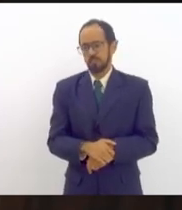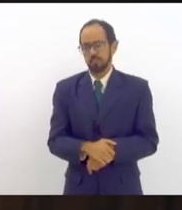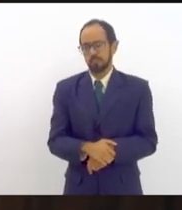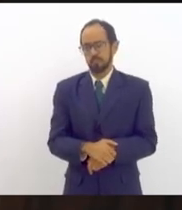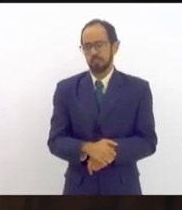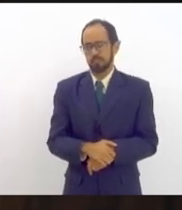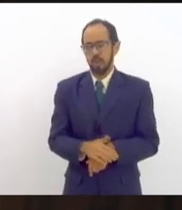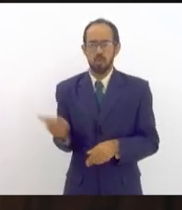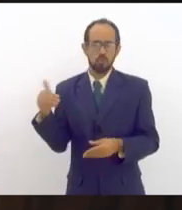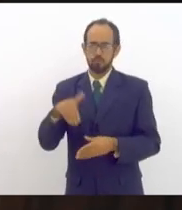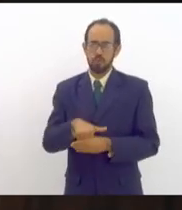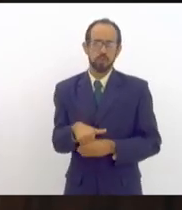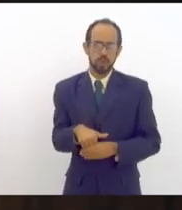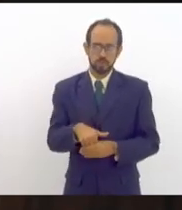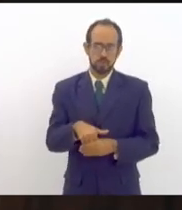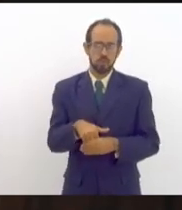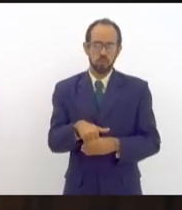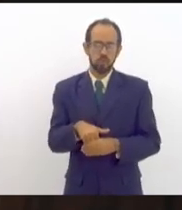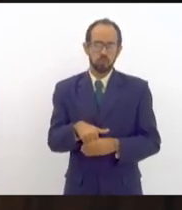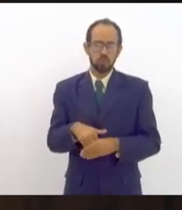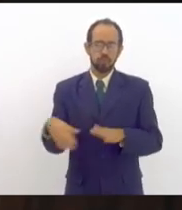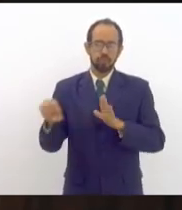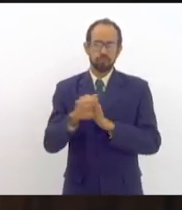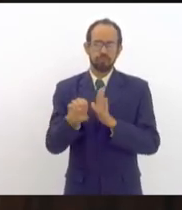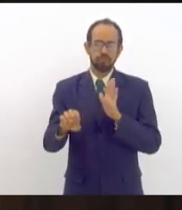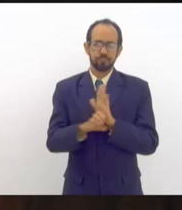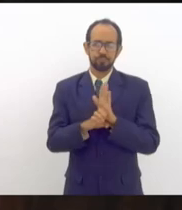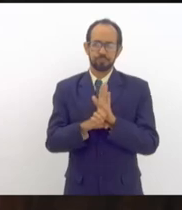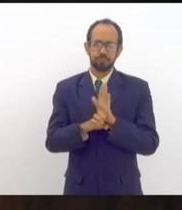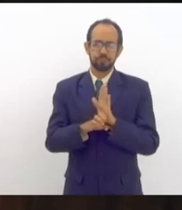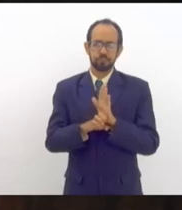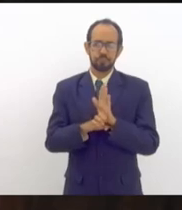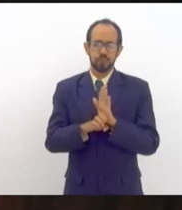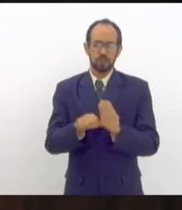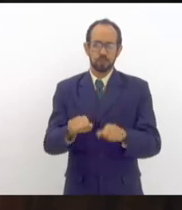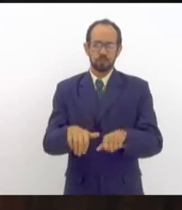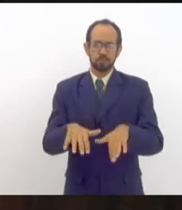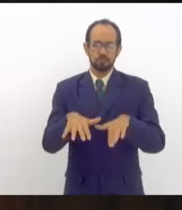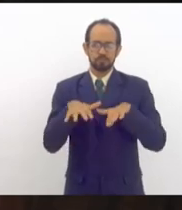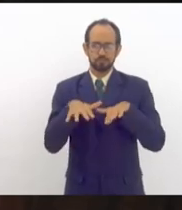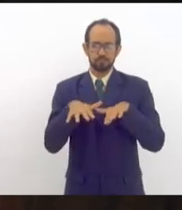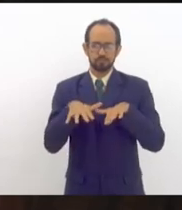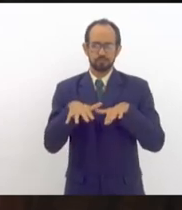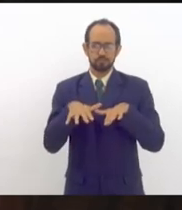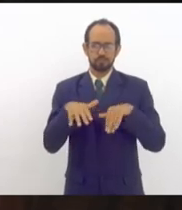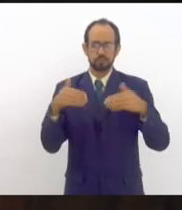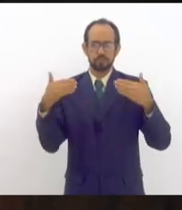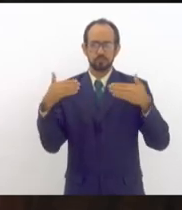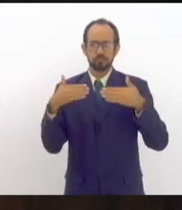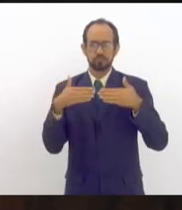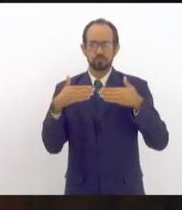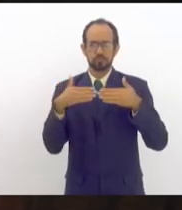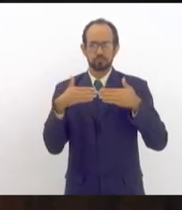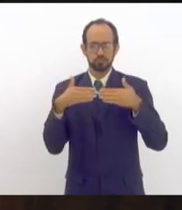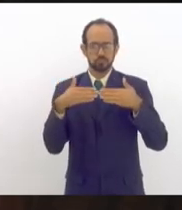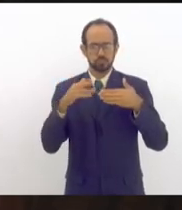em votação a emenda de plenário comparecer favorável